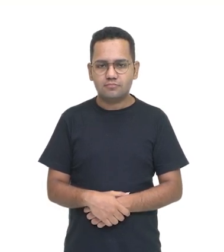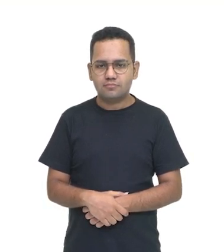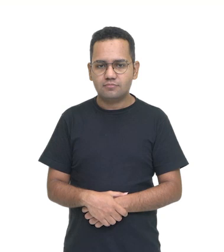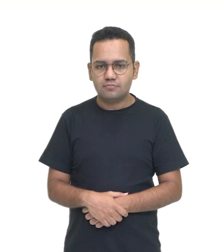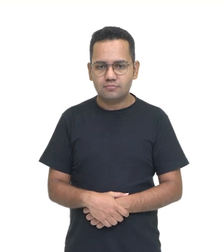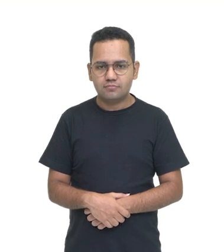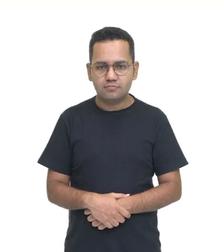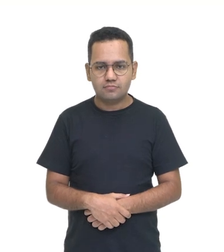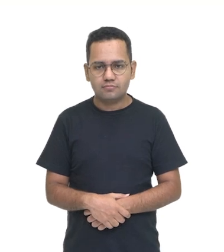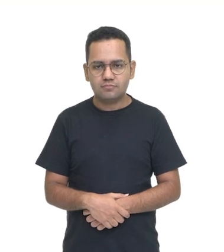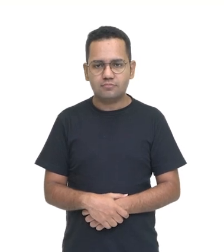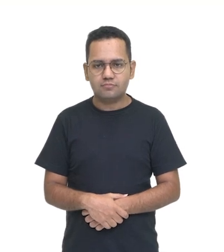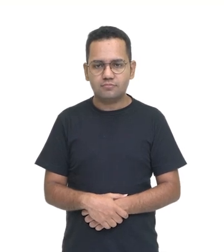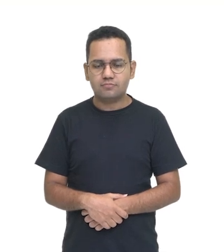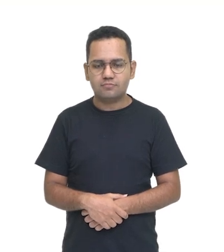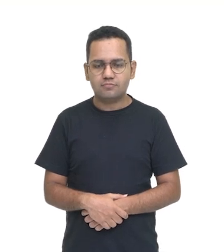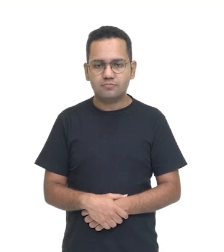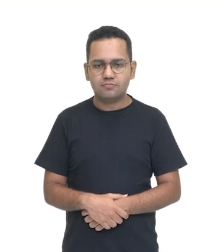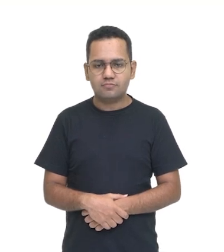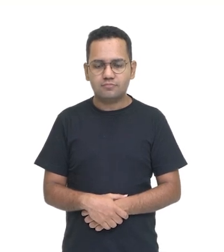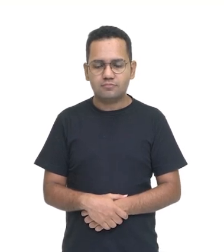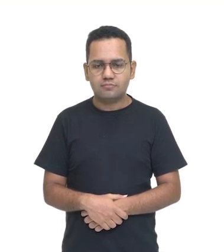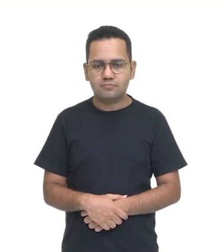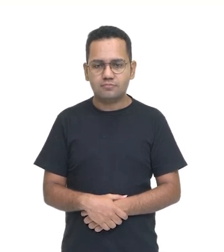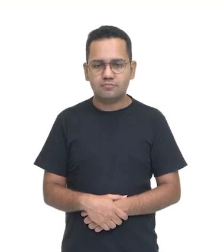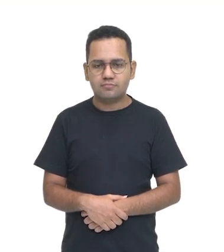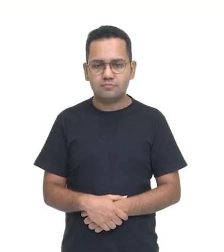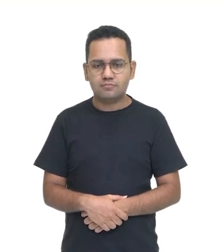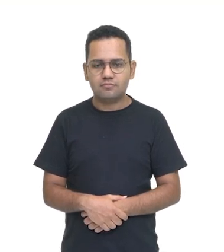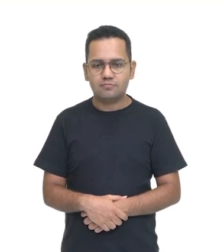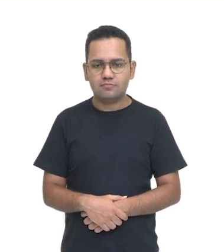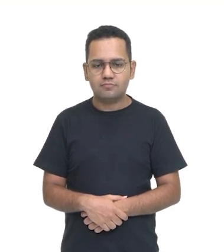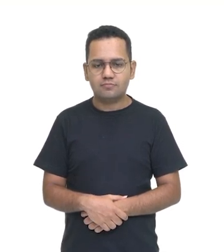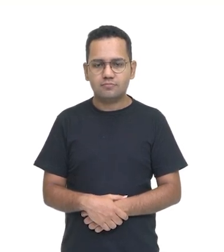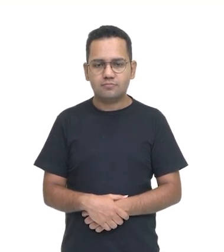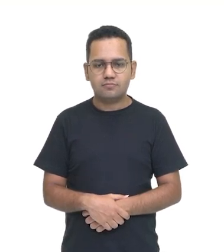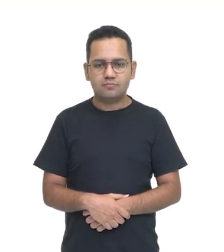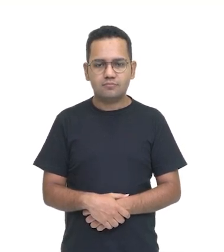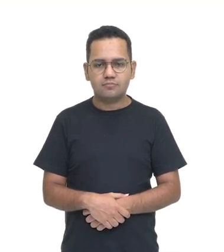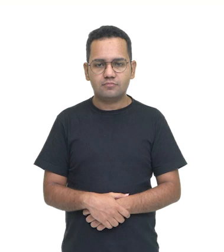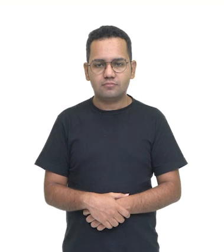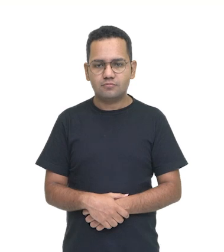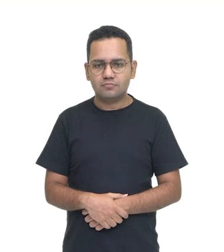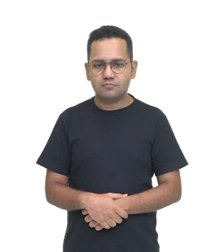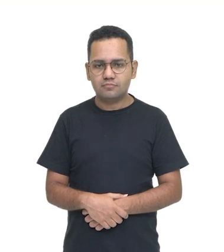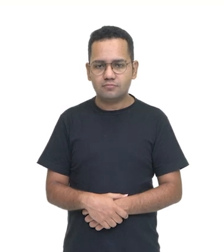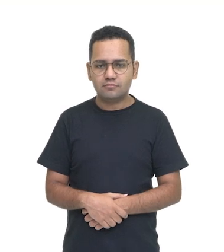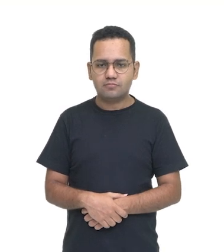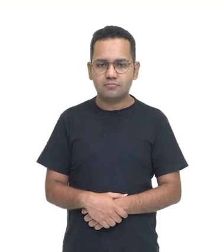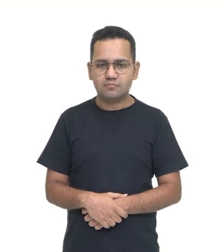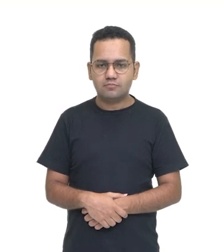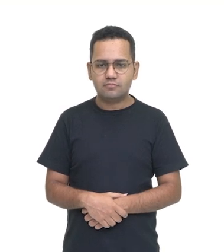0, 0, 2 vezes 9, 18, vai 1, 2, 1, 2, mais 1, 3, perdão.